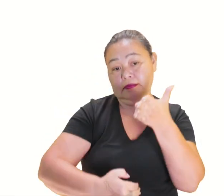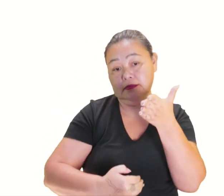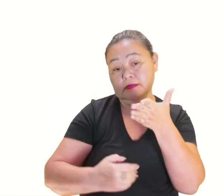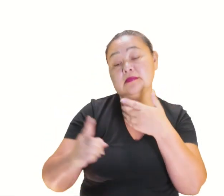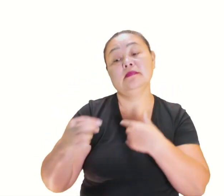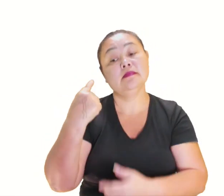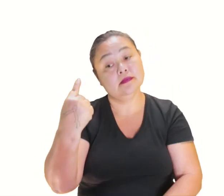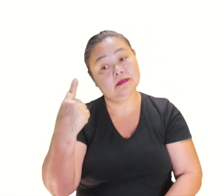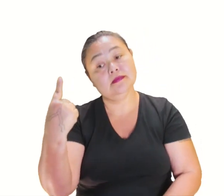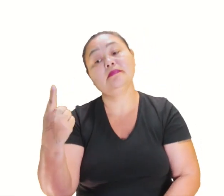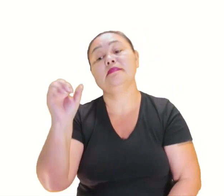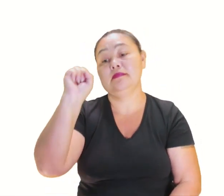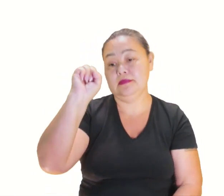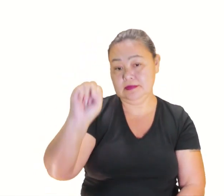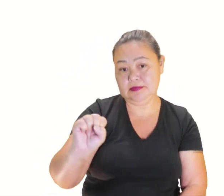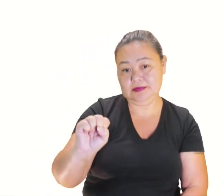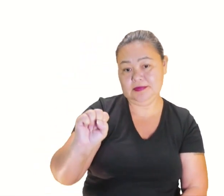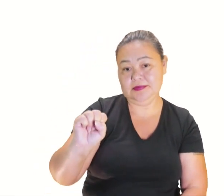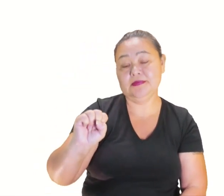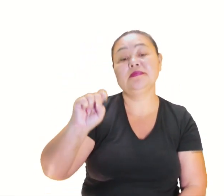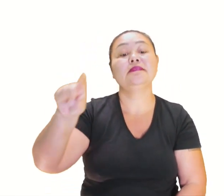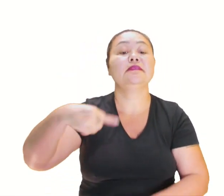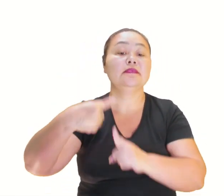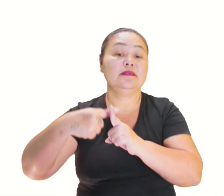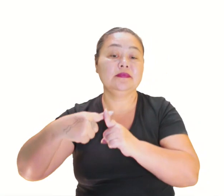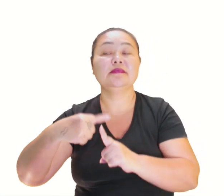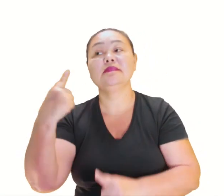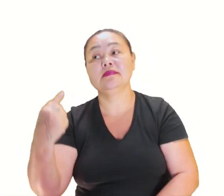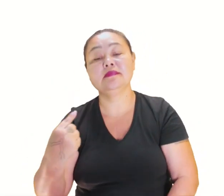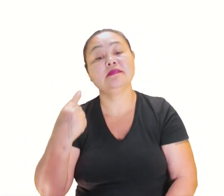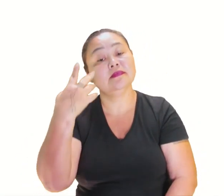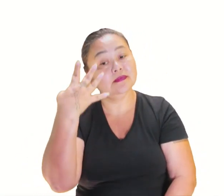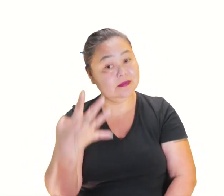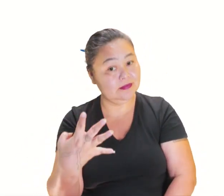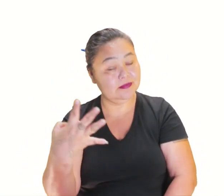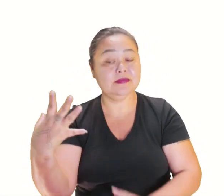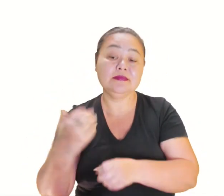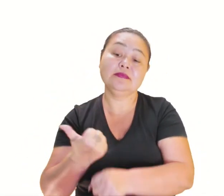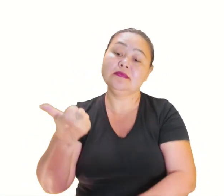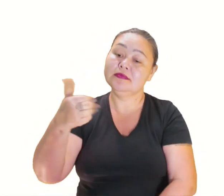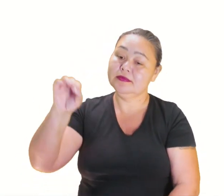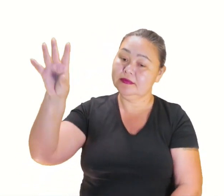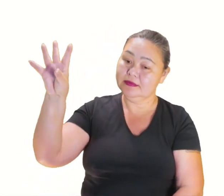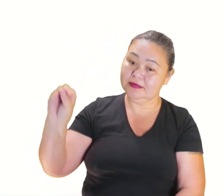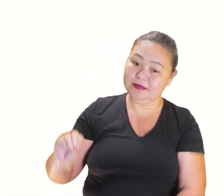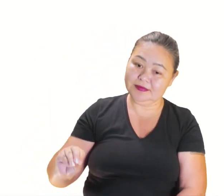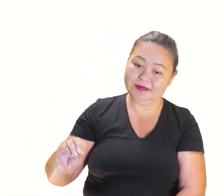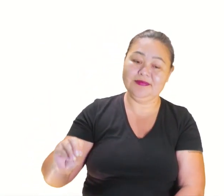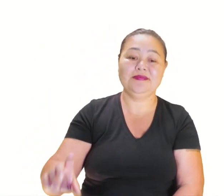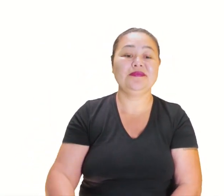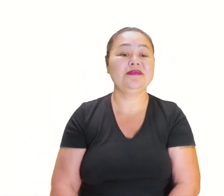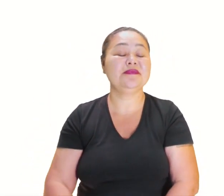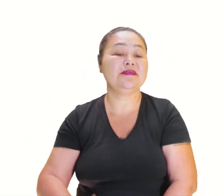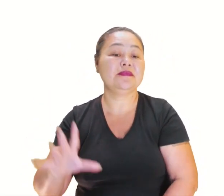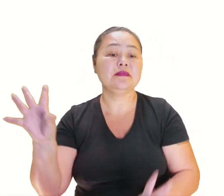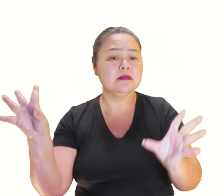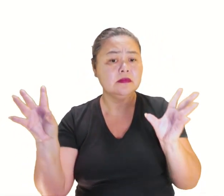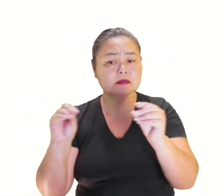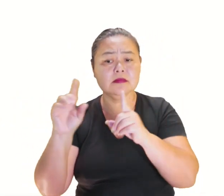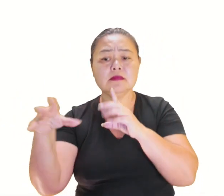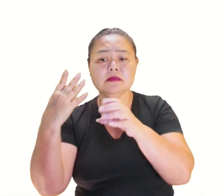1 ao quadrado, 1 vezes 8? 8. Mais 4 vezes 1? 4. 4 mais 10. 10. Podemos